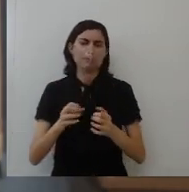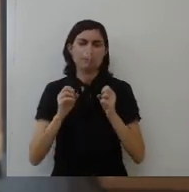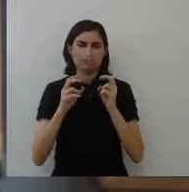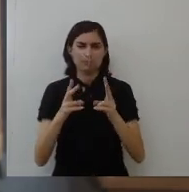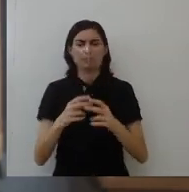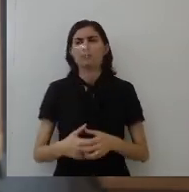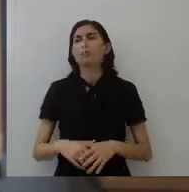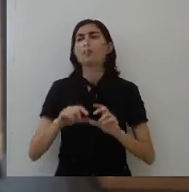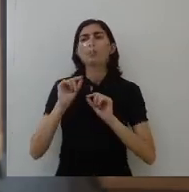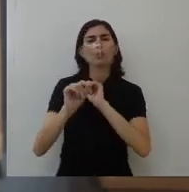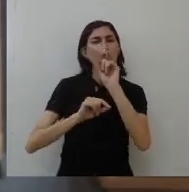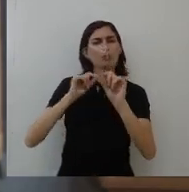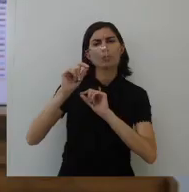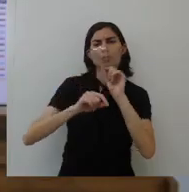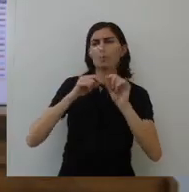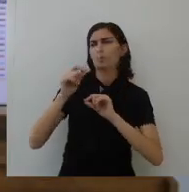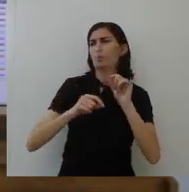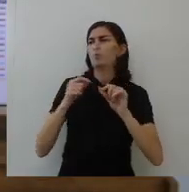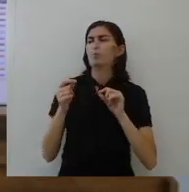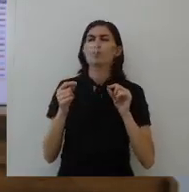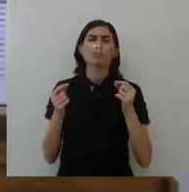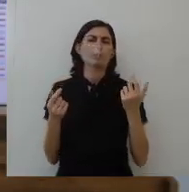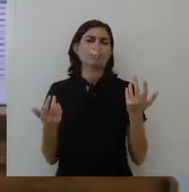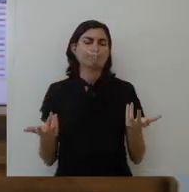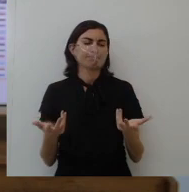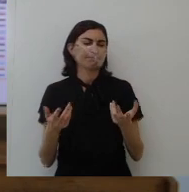Okay? E o que seria então